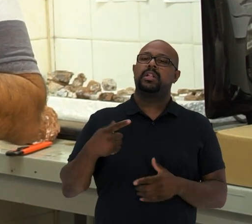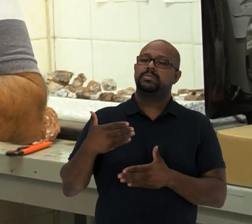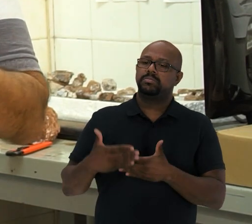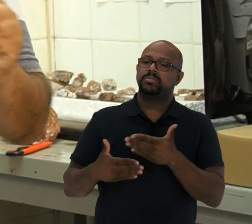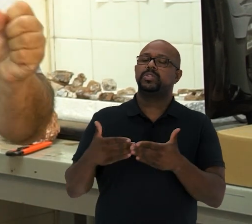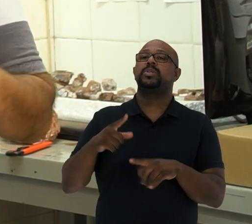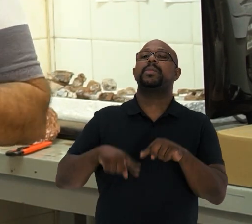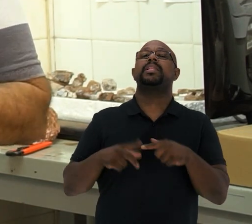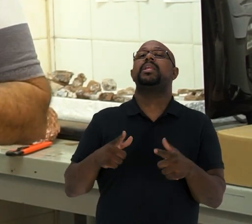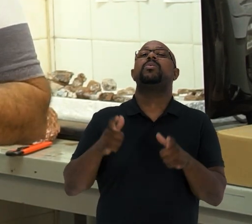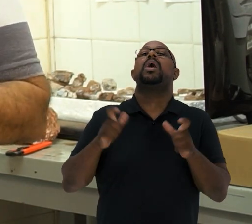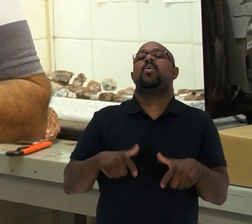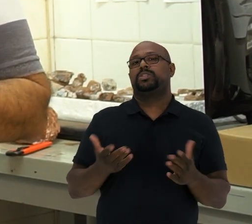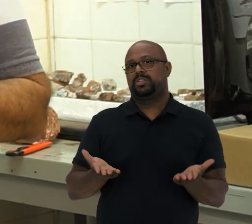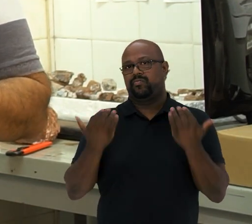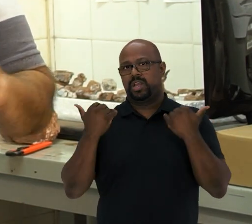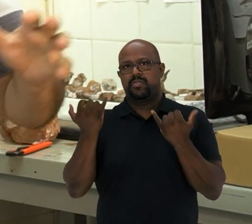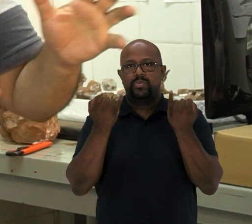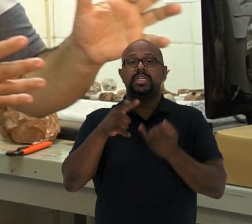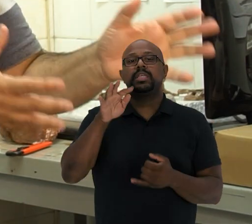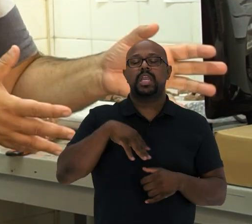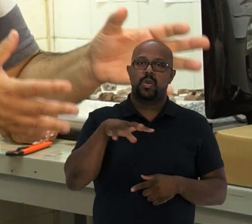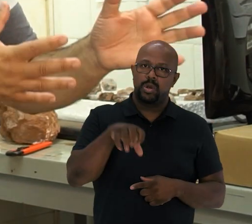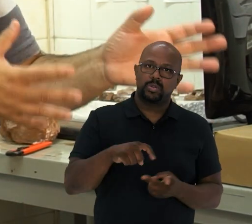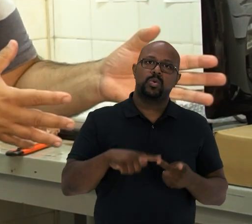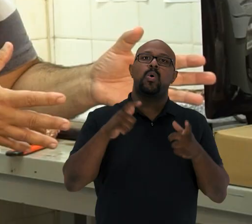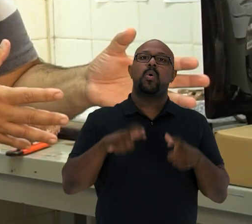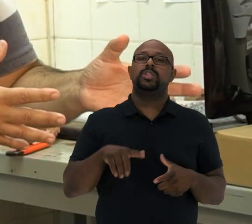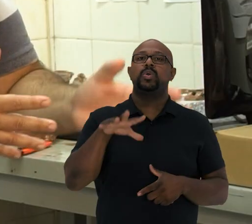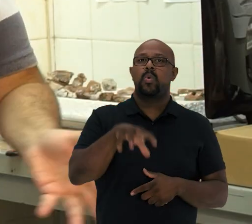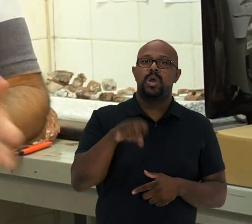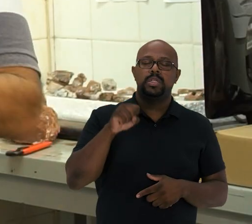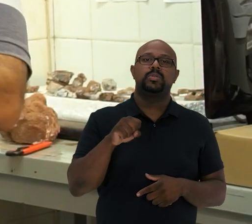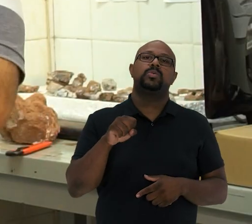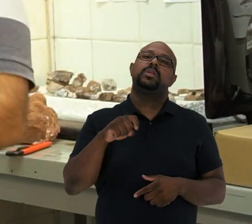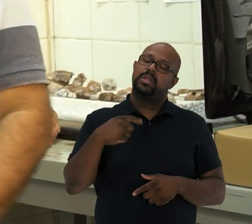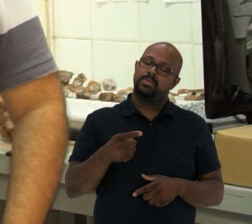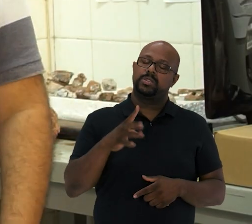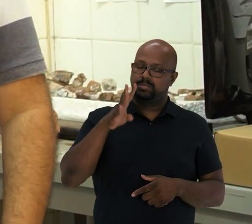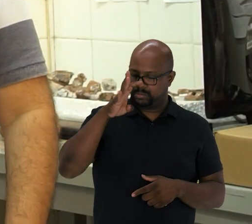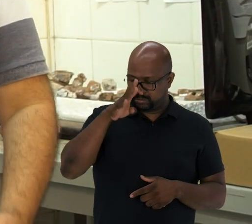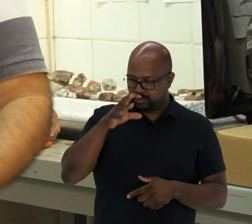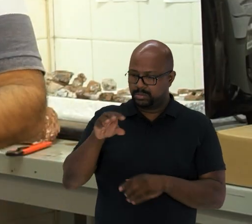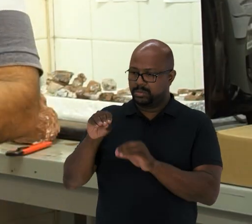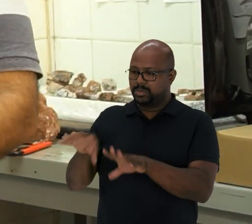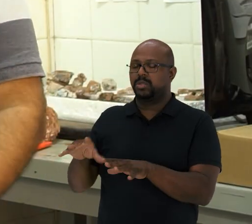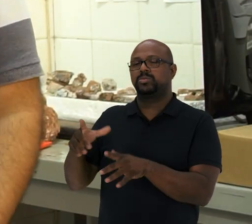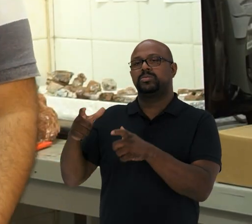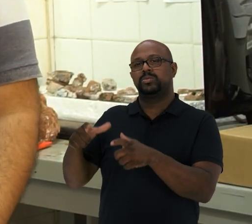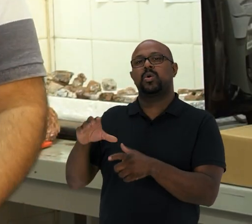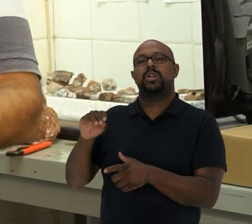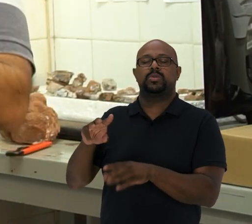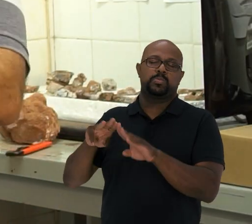chama de procedência do material. As informações de quem coletou, onde coletou, né, e depois de ser mantido, né, dentro